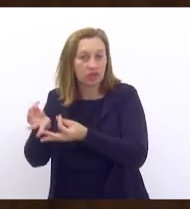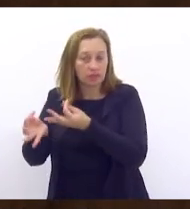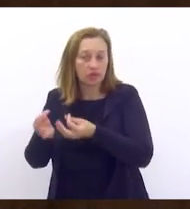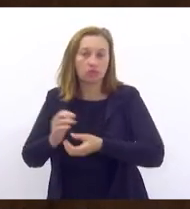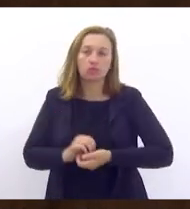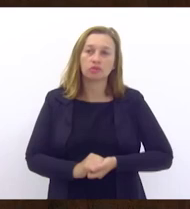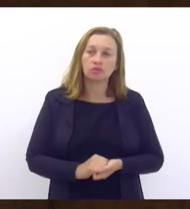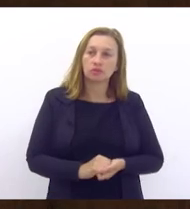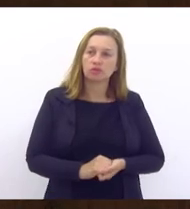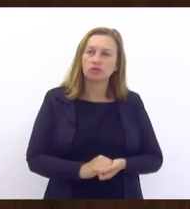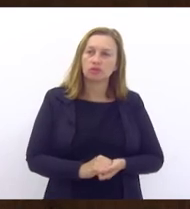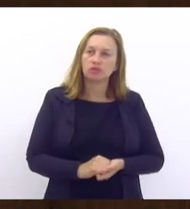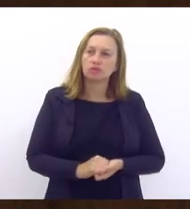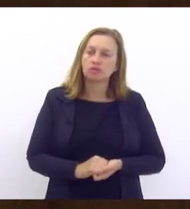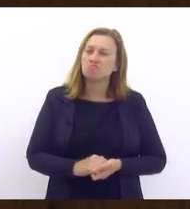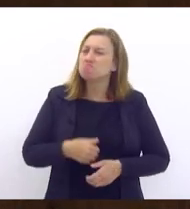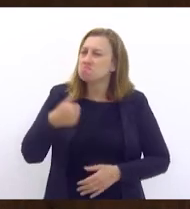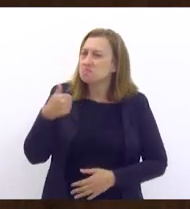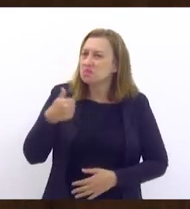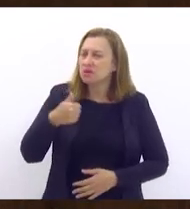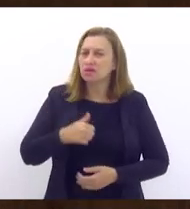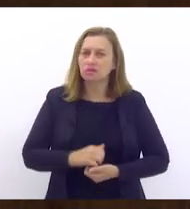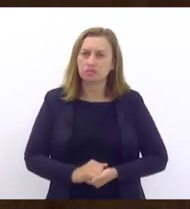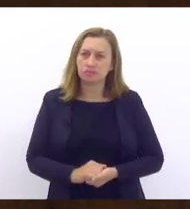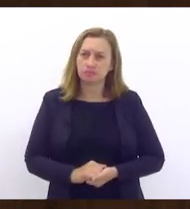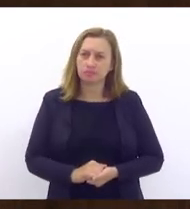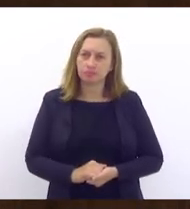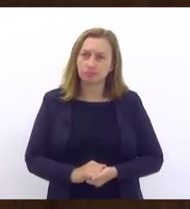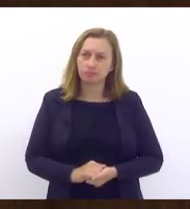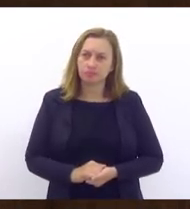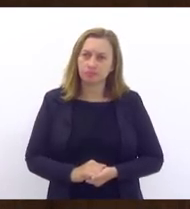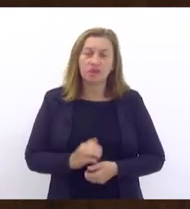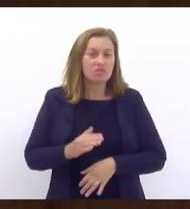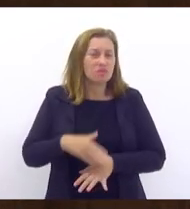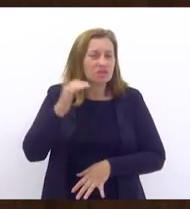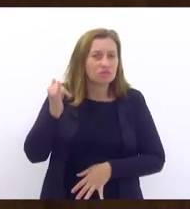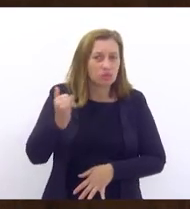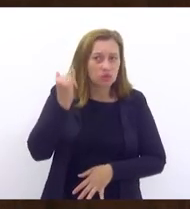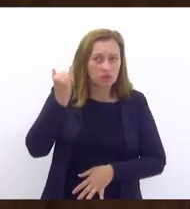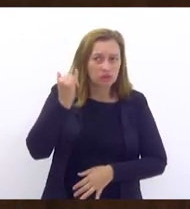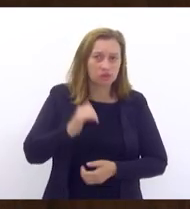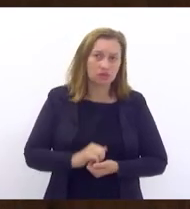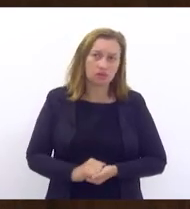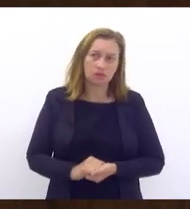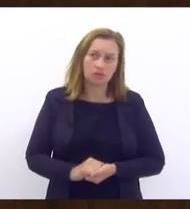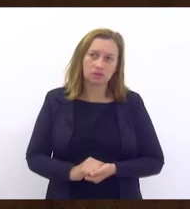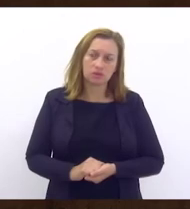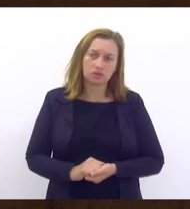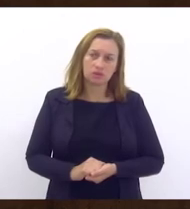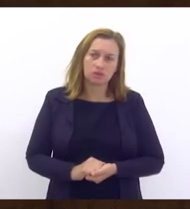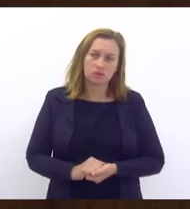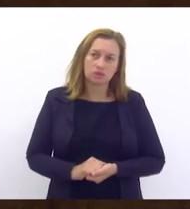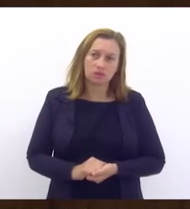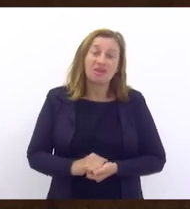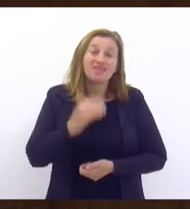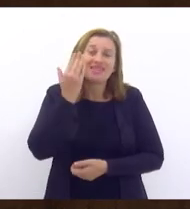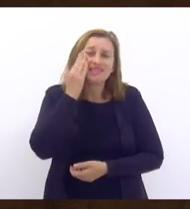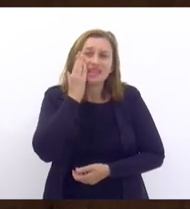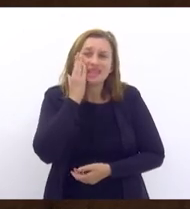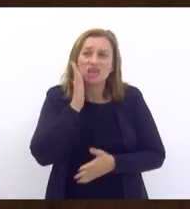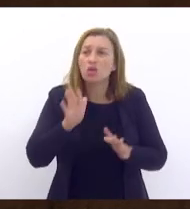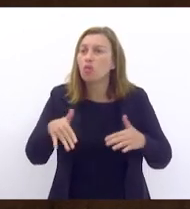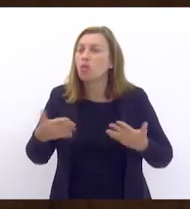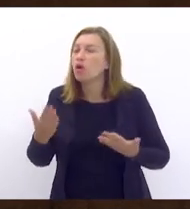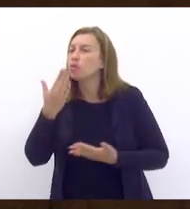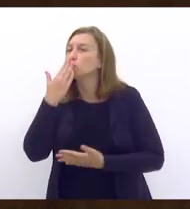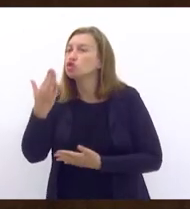terapêuticas. Primeiro, e mais importante, é a gente entender qual o tipo